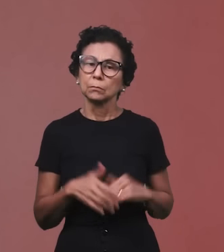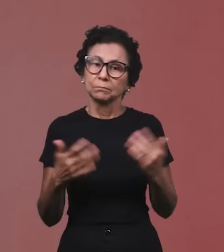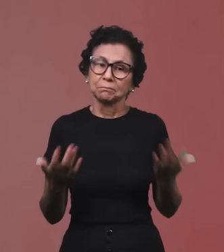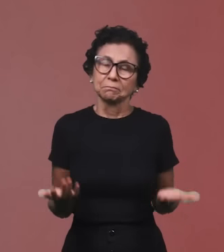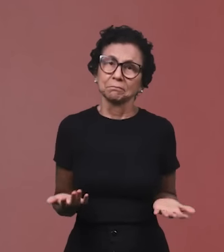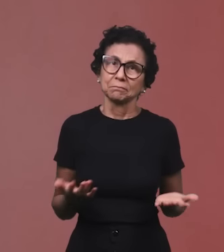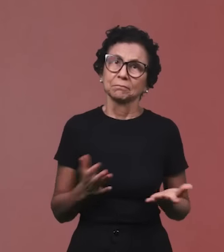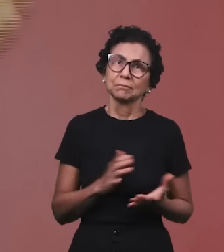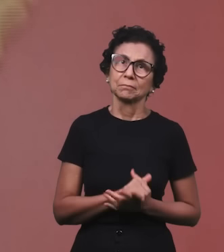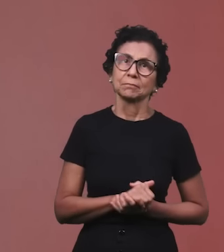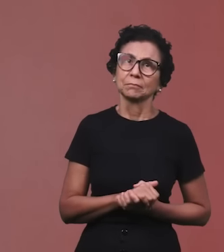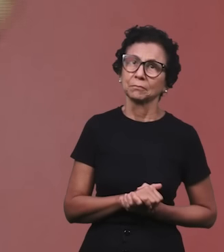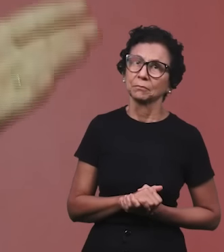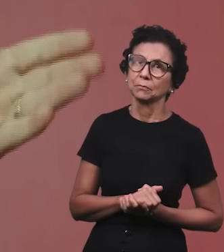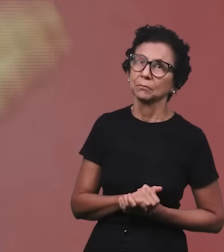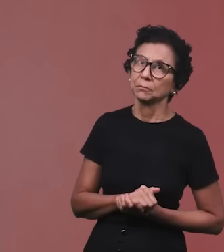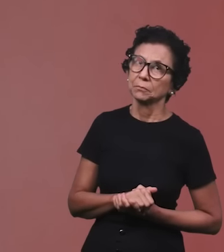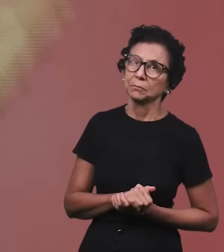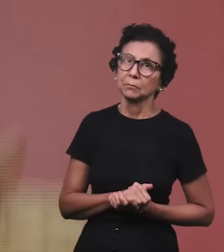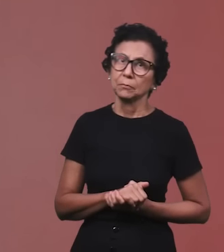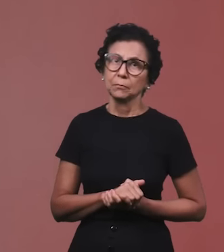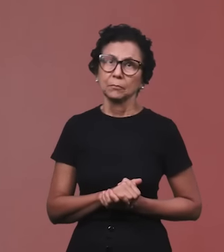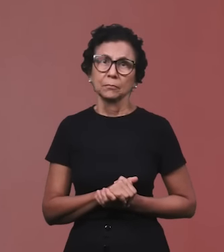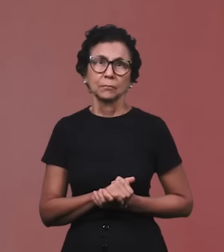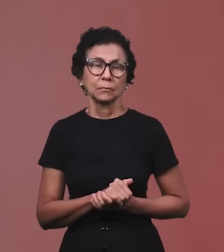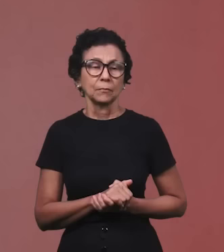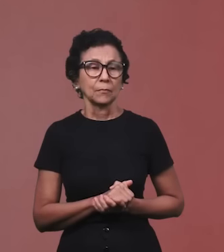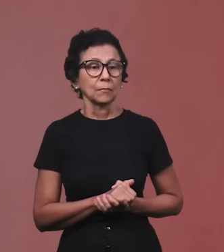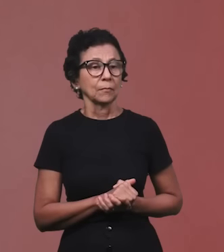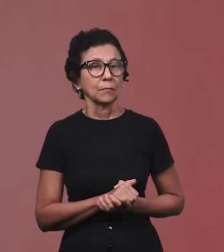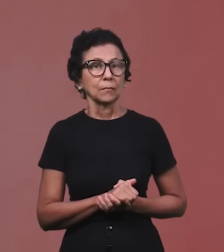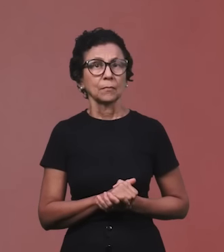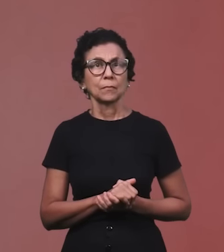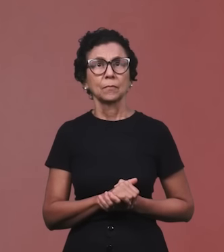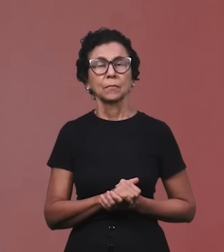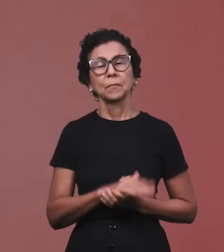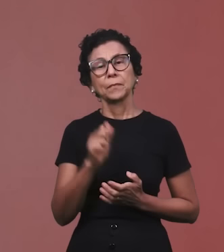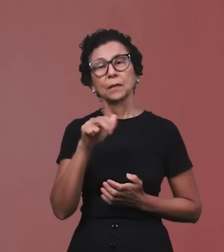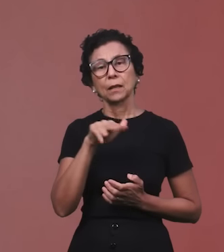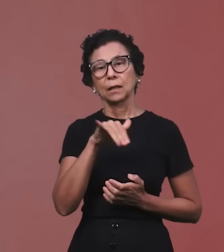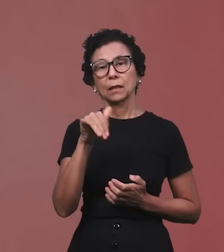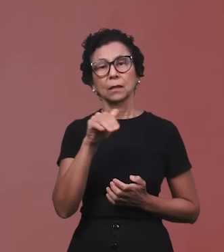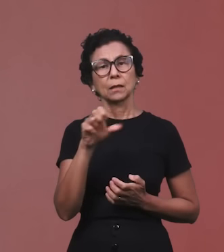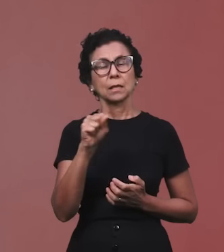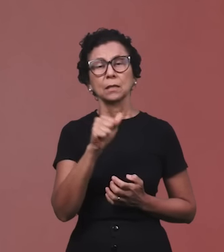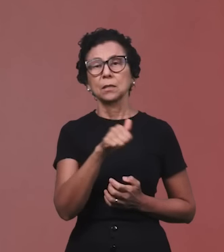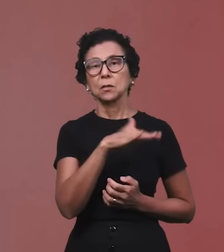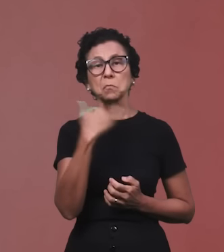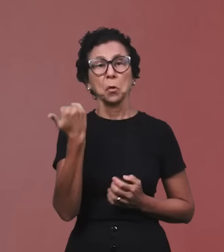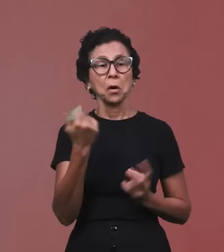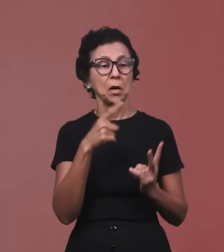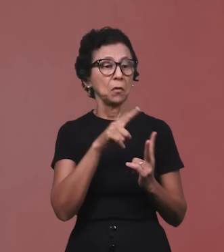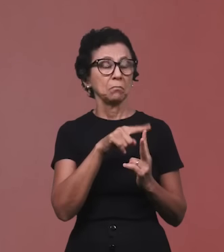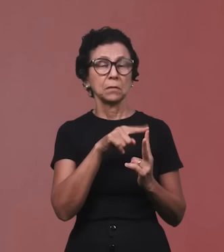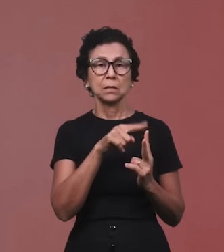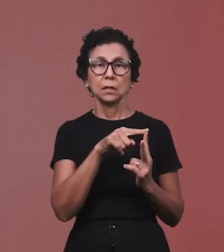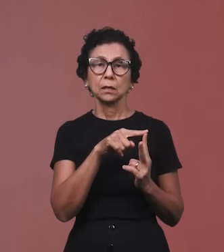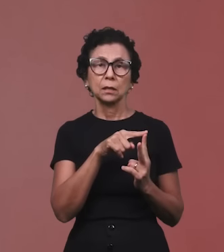ele não só não cumpriu o que ele disse, como ele também não viu nem para ver o resultado ruim do que ele falou. Ou seja,